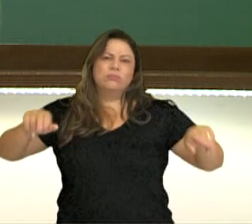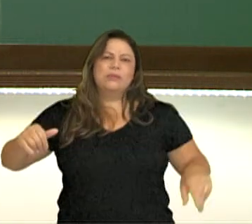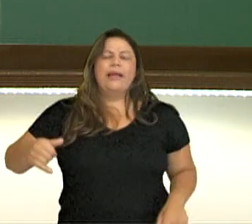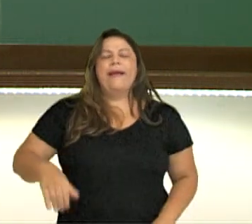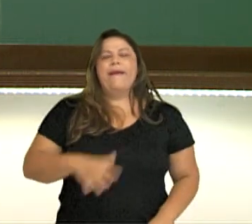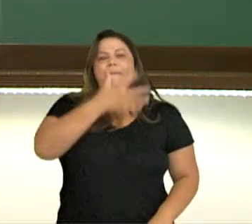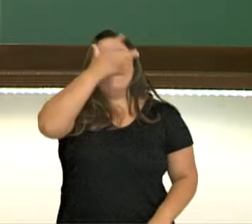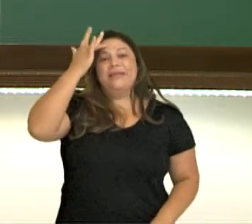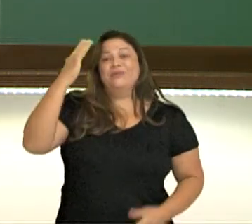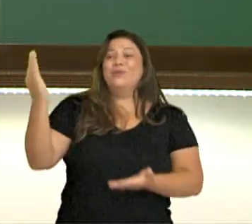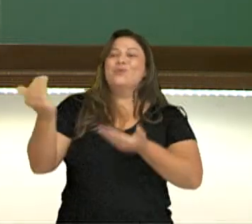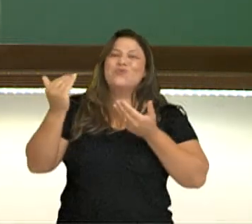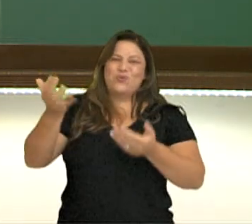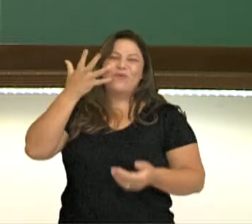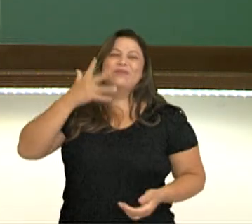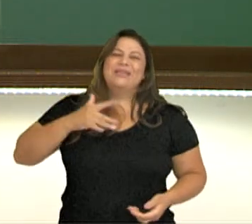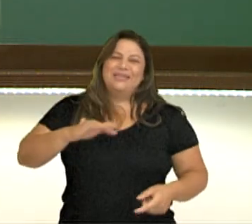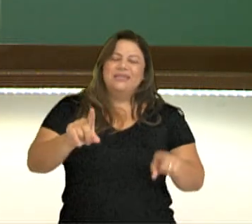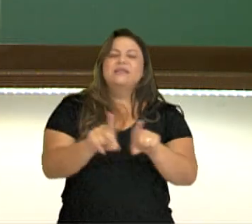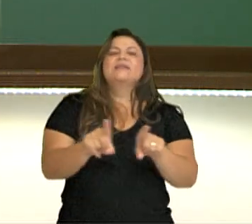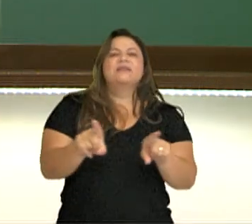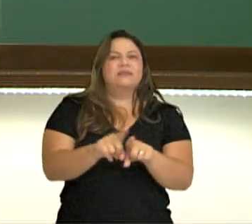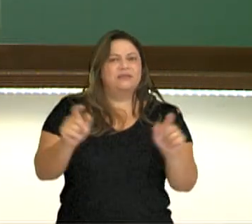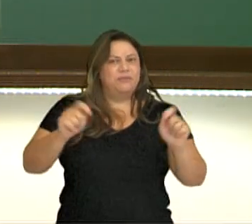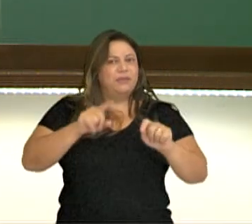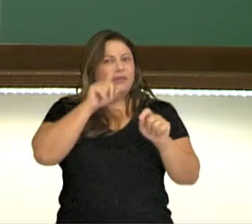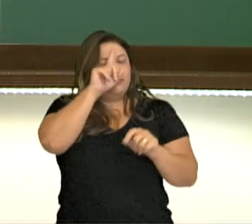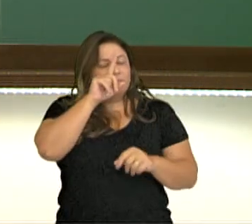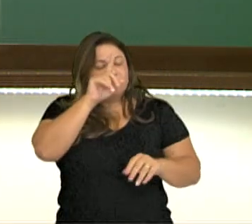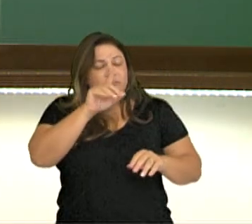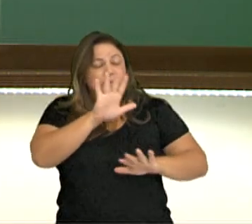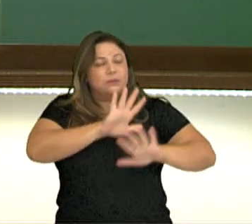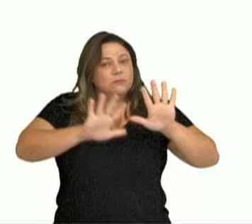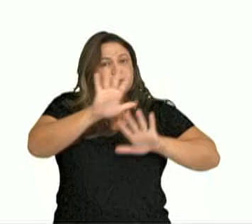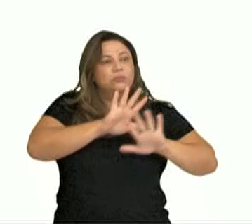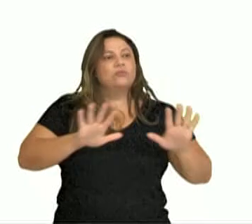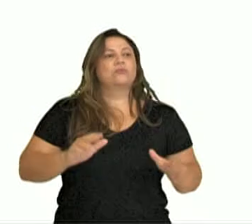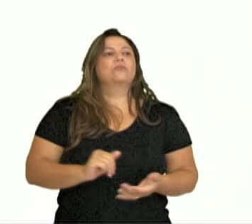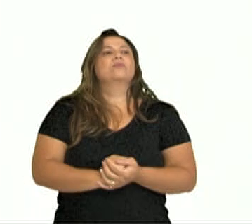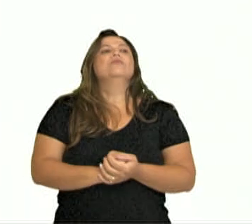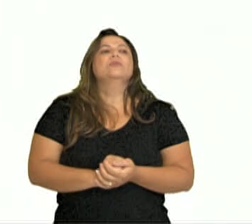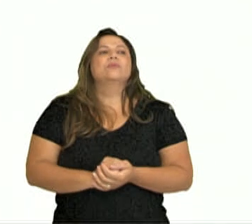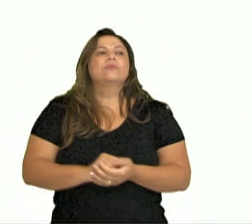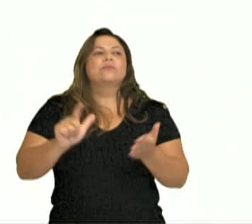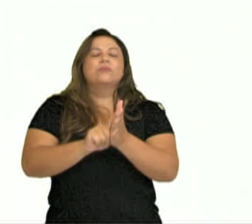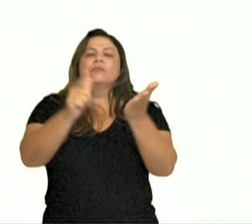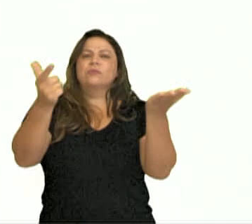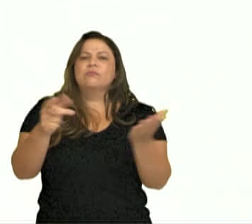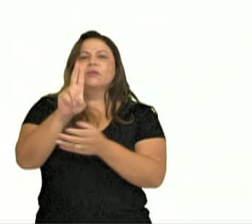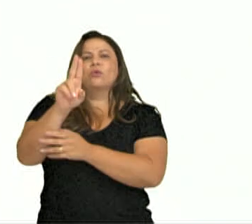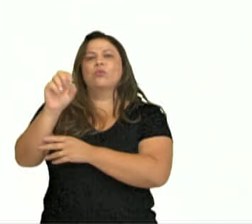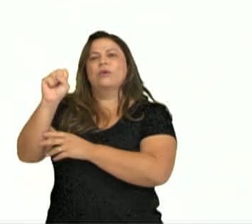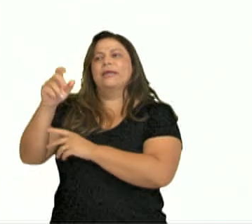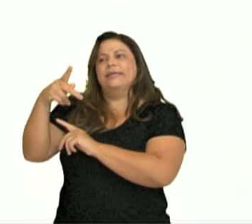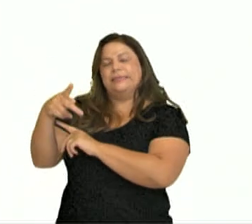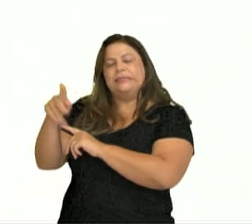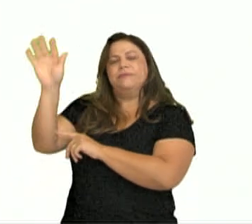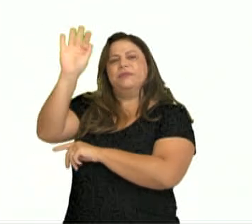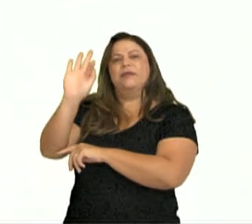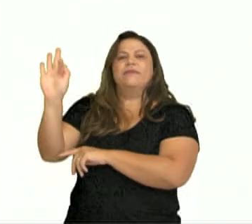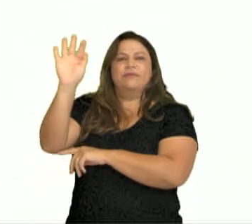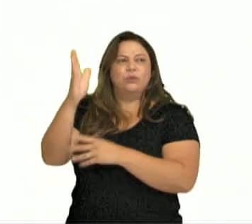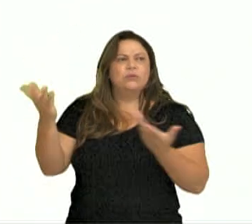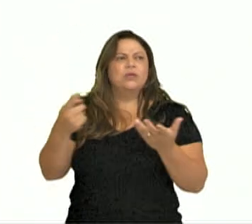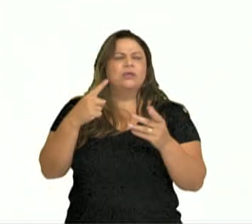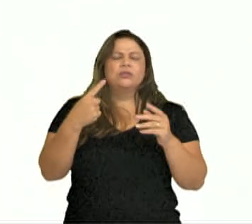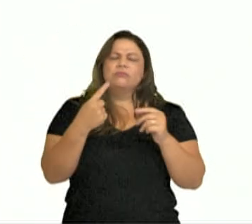inclusive crianças. Então tem que continuar tomando muito cuidado, gente. Jornal da USP. Estudo genético mostra por que vírus